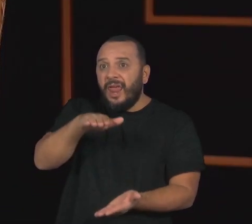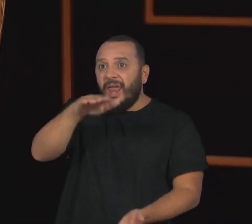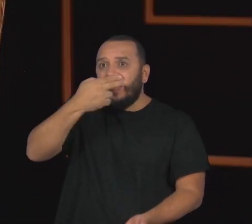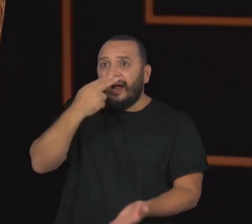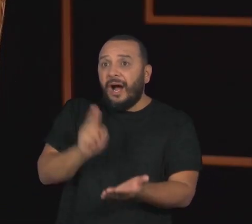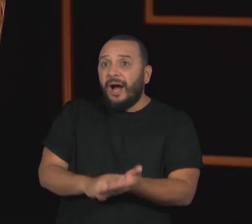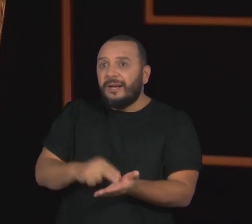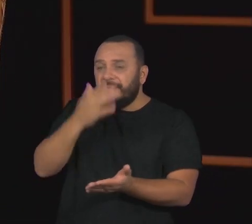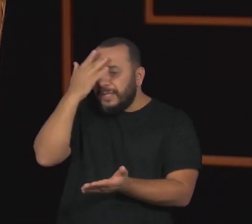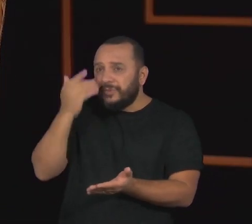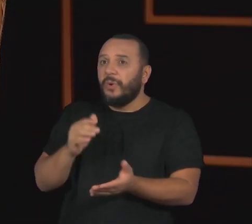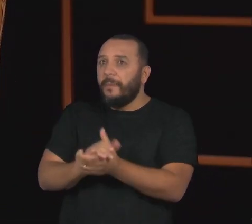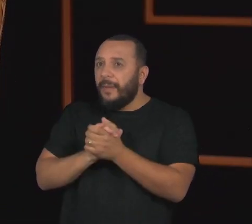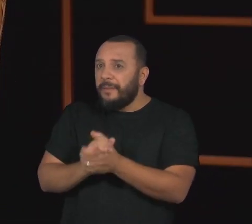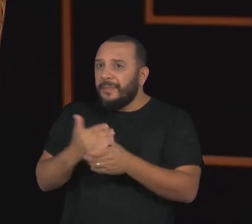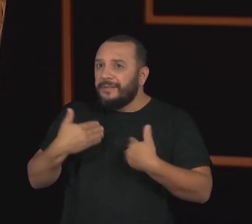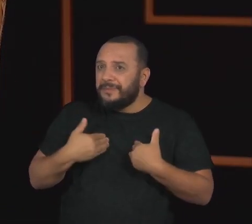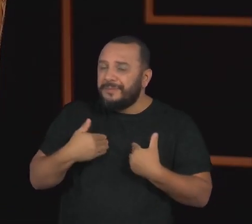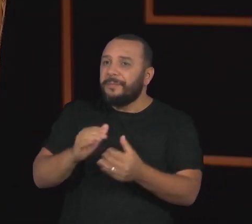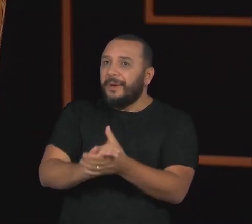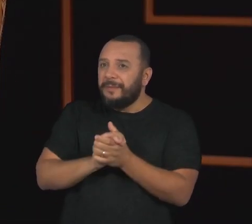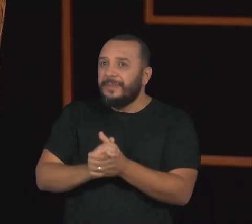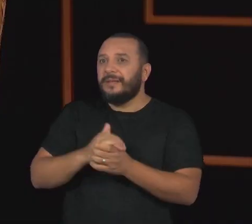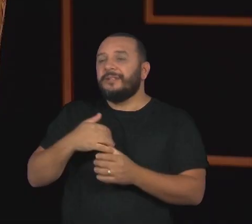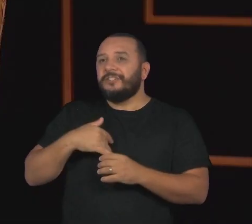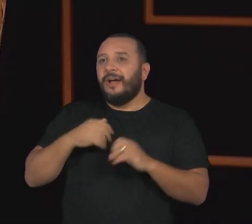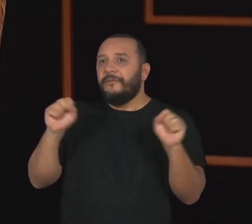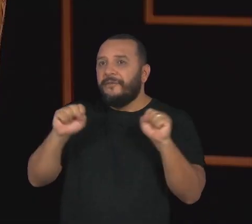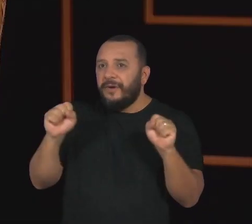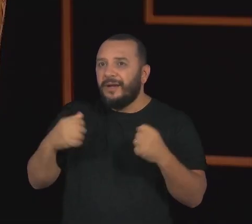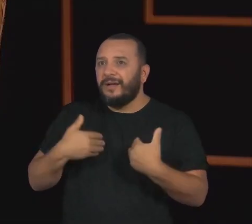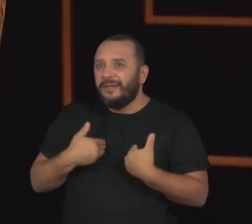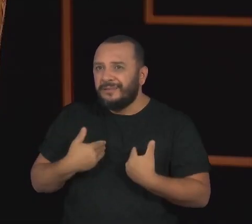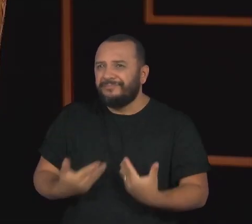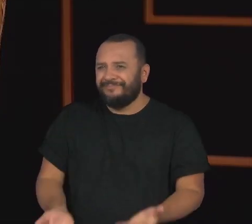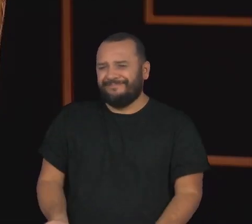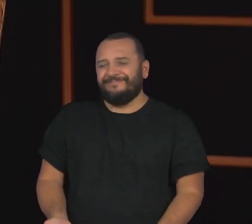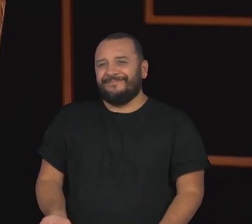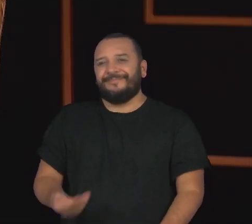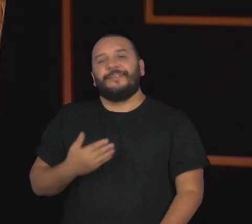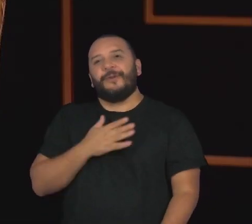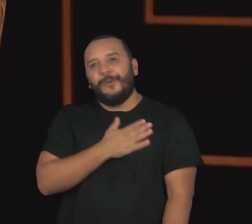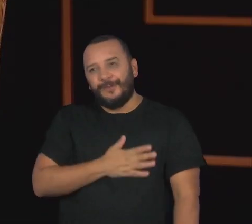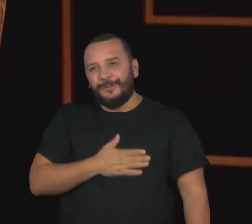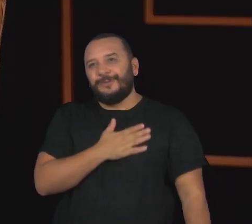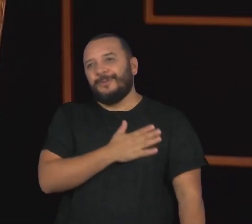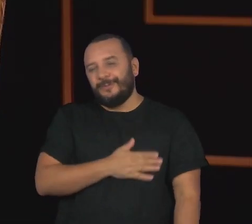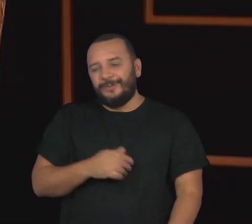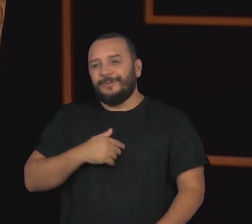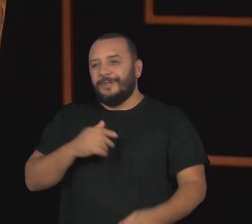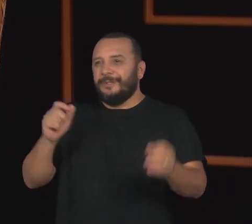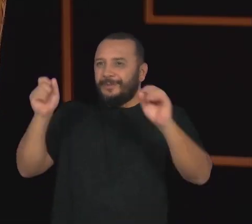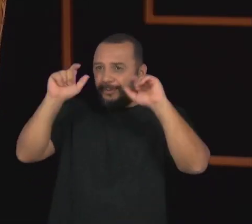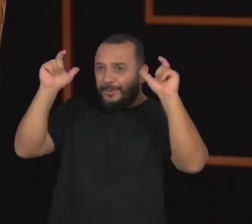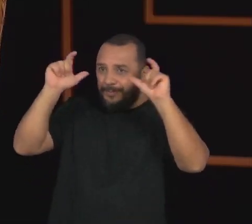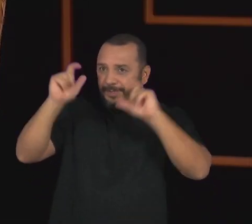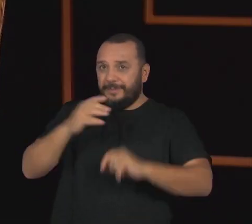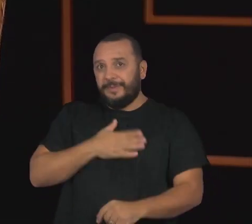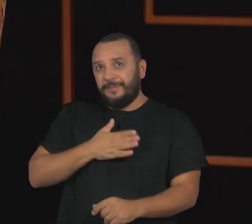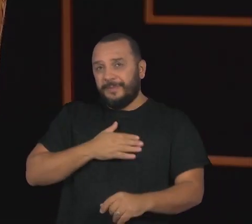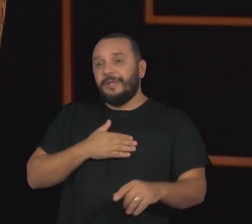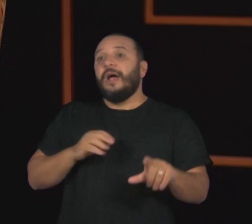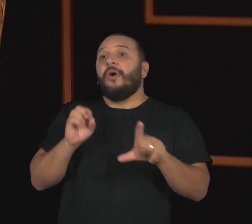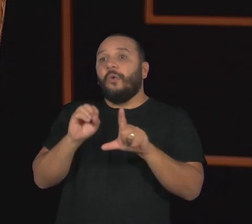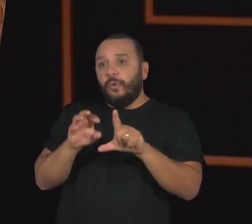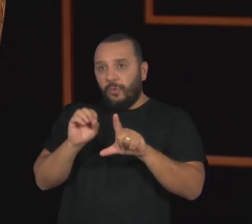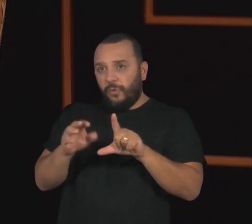estavam reconhecendo o meu trabalho, admirando o meu trabalho. E foi muito gostoso, foi uma surpresa muito grande. A Globo me